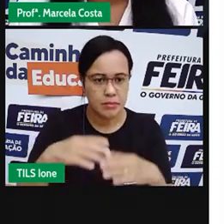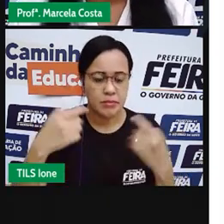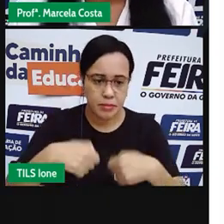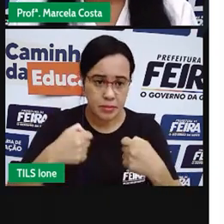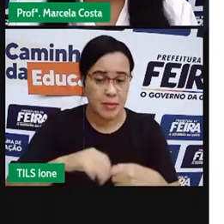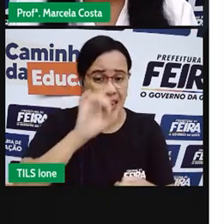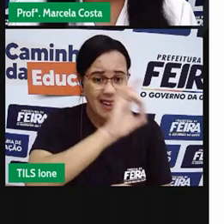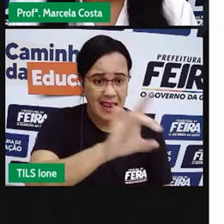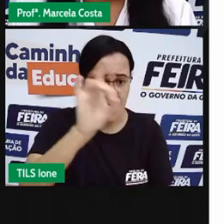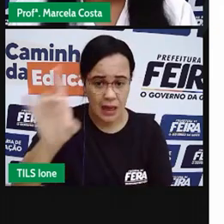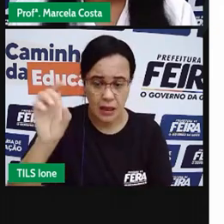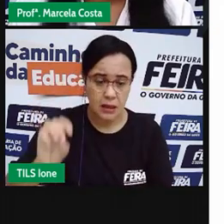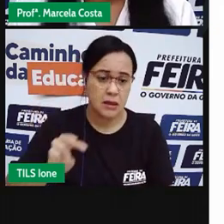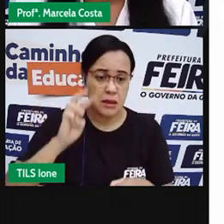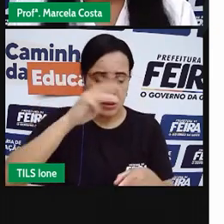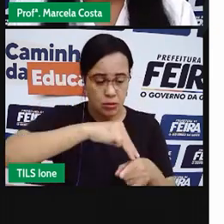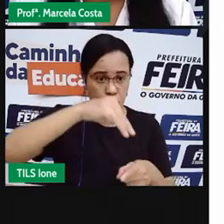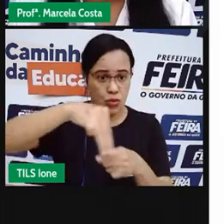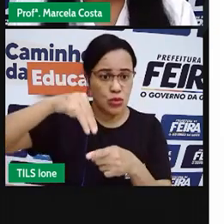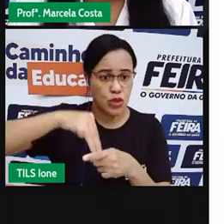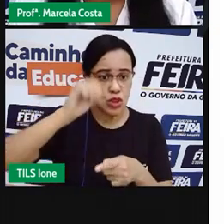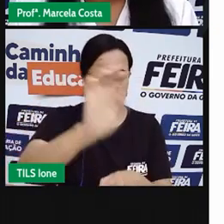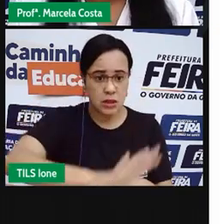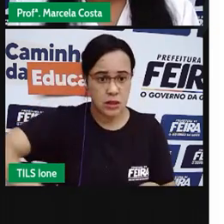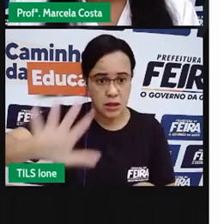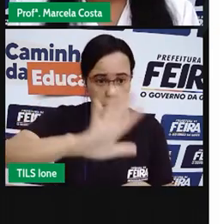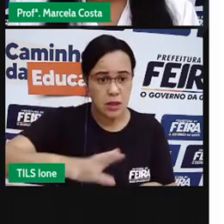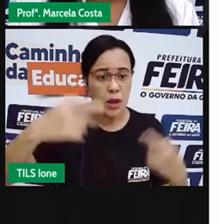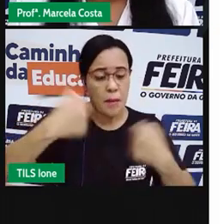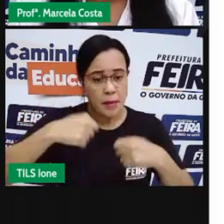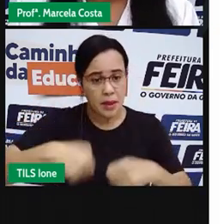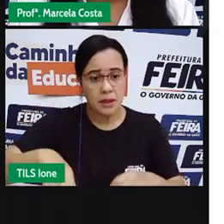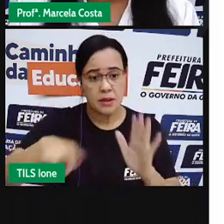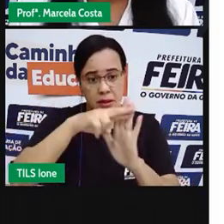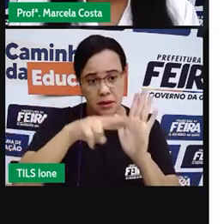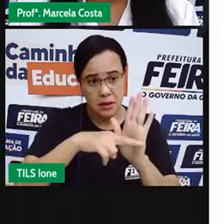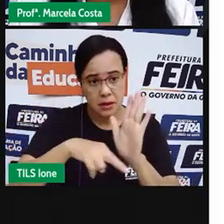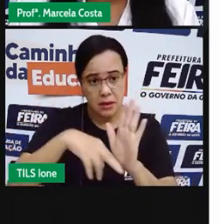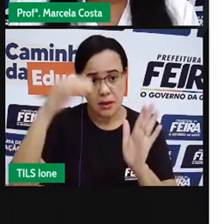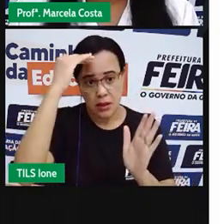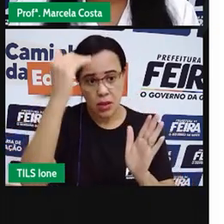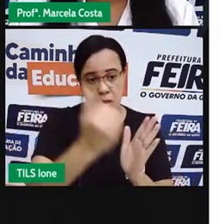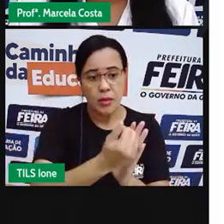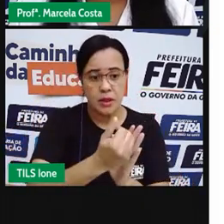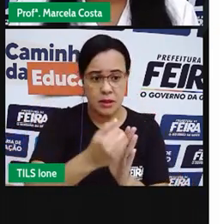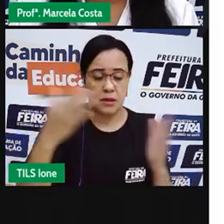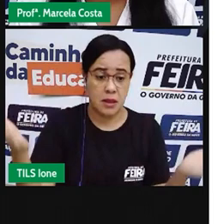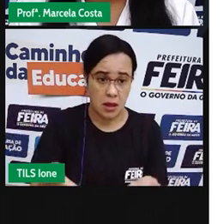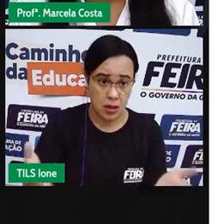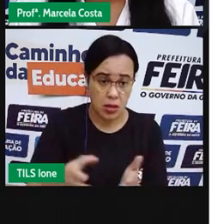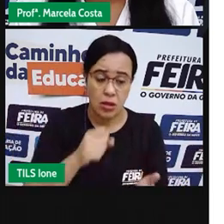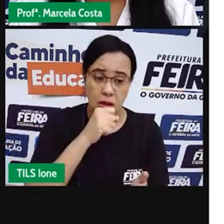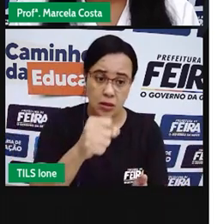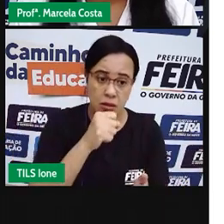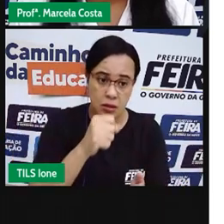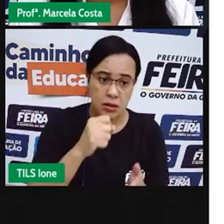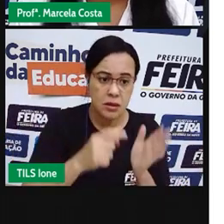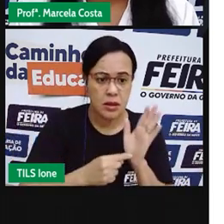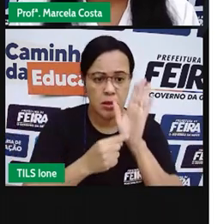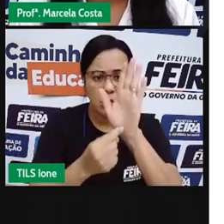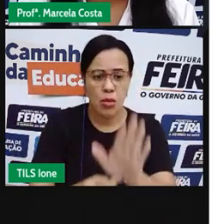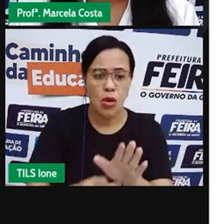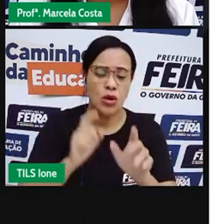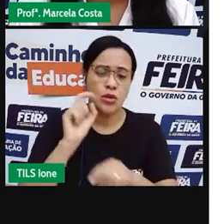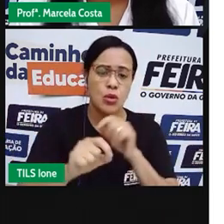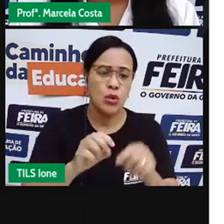município, para estado para estado. Vou mostrar agora aqui essa reportagem para vocês. Está lá no site